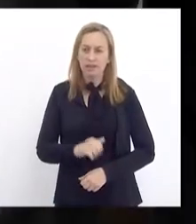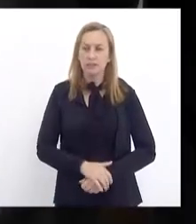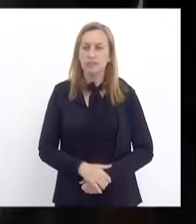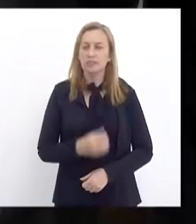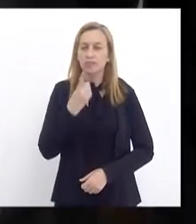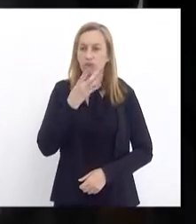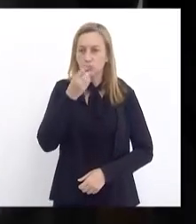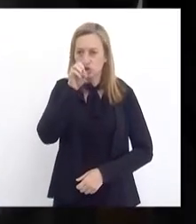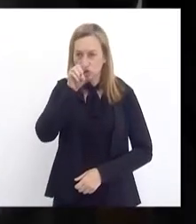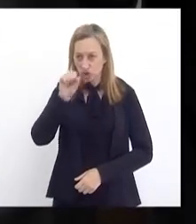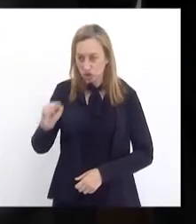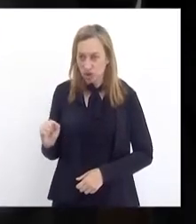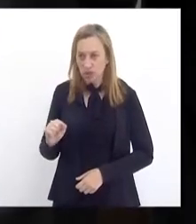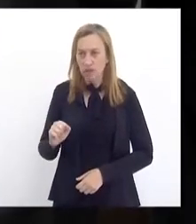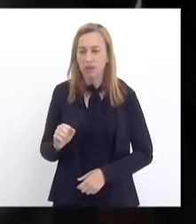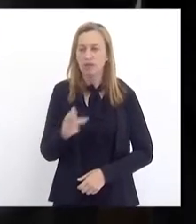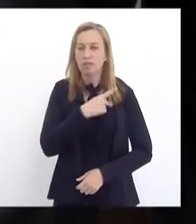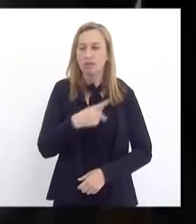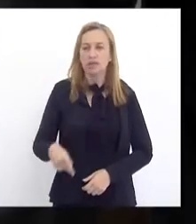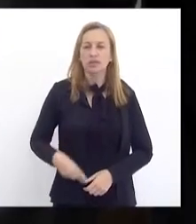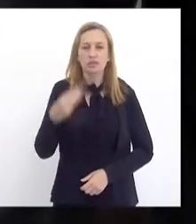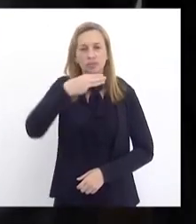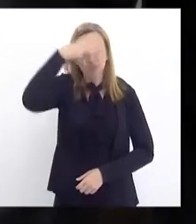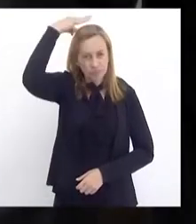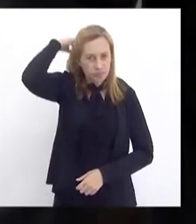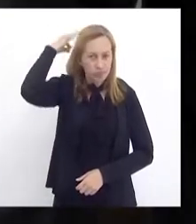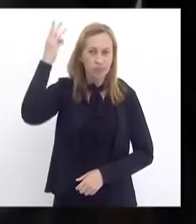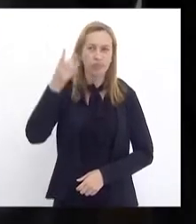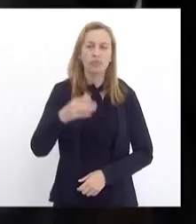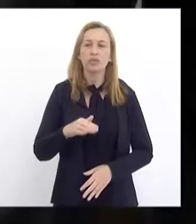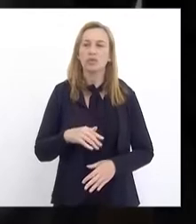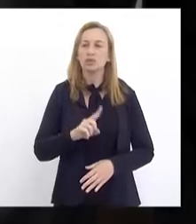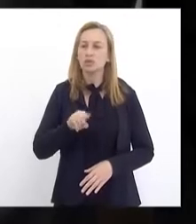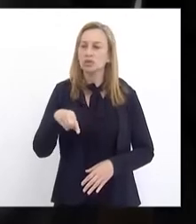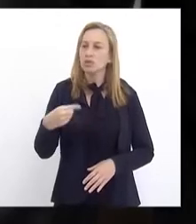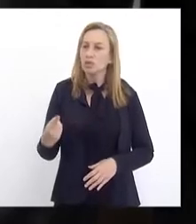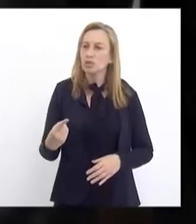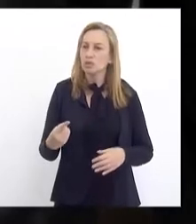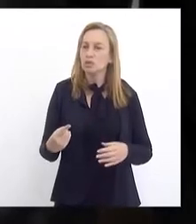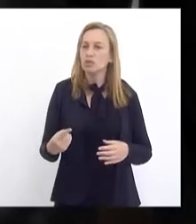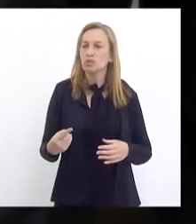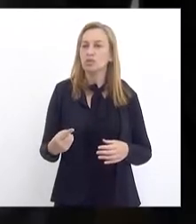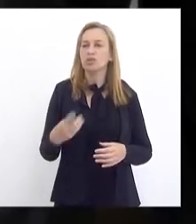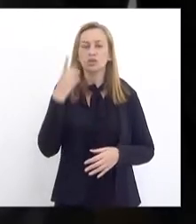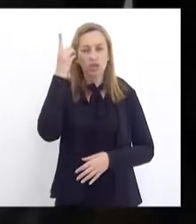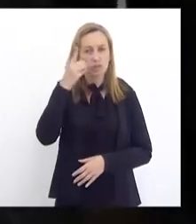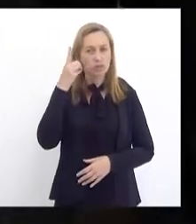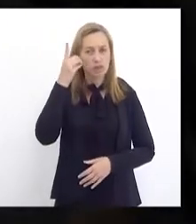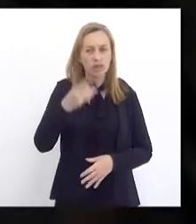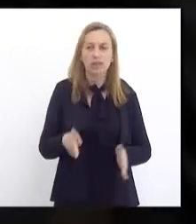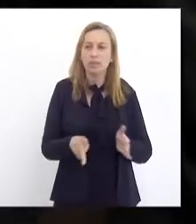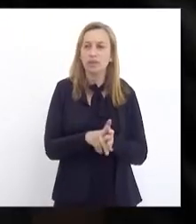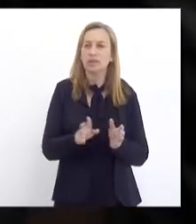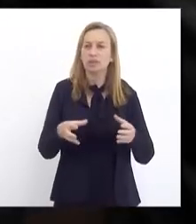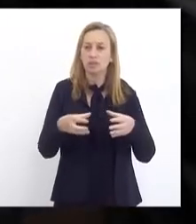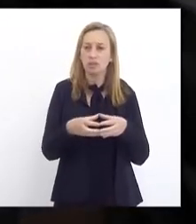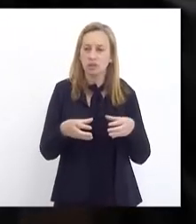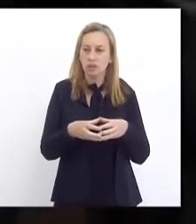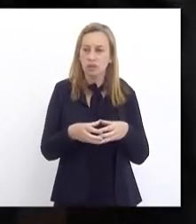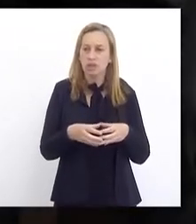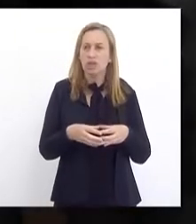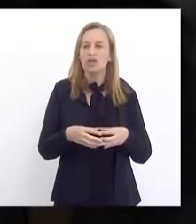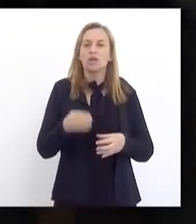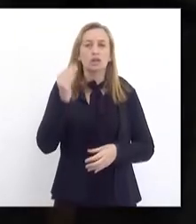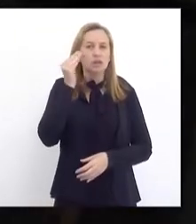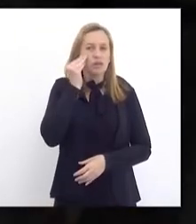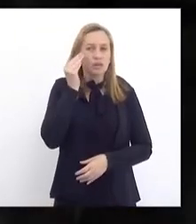Bom dia, presidente, deputado Márcio Pacheco, demais membros desta comissão, deputada